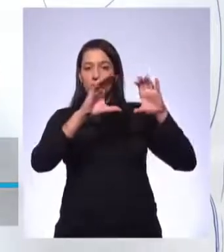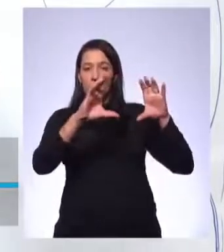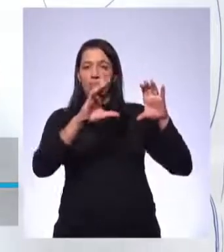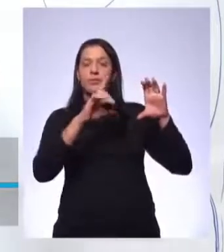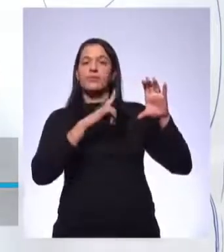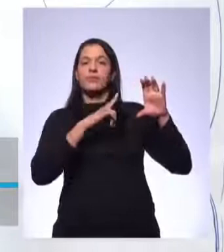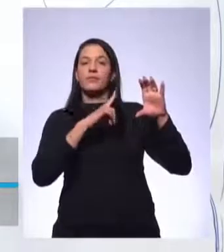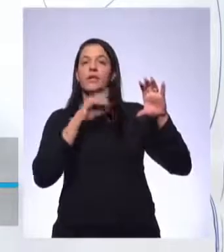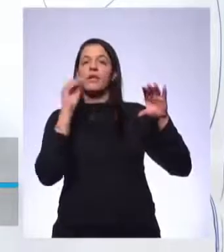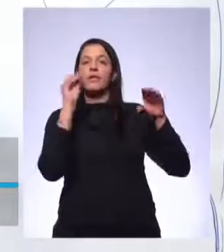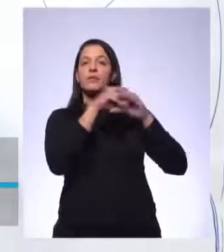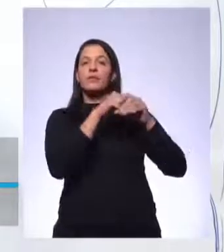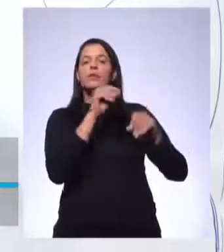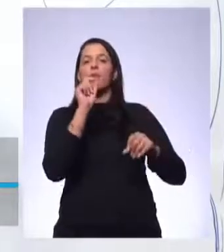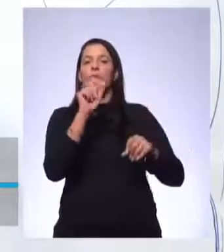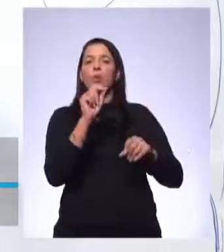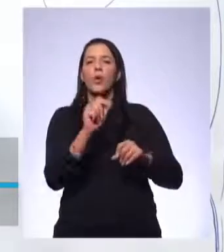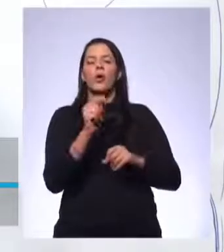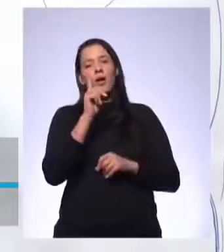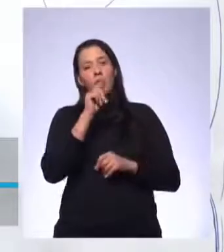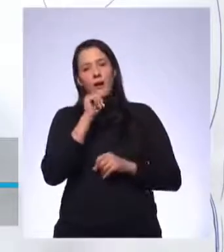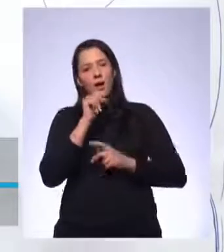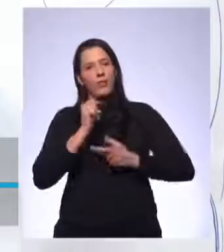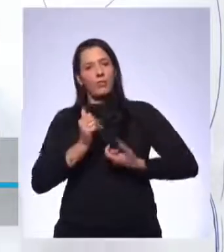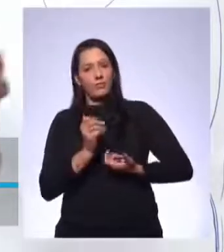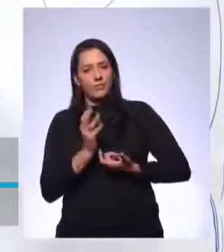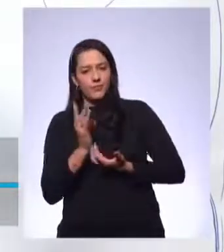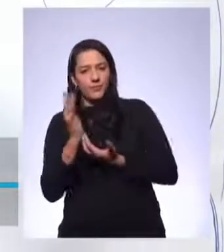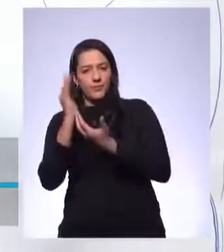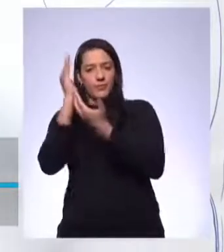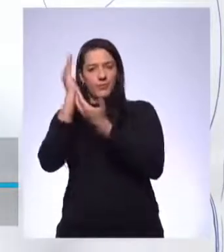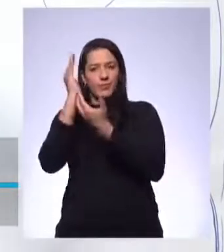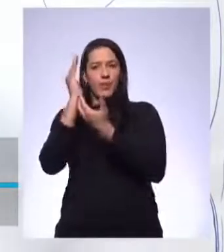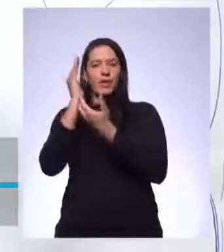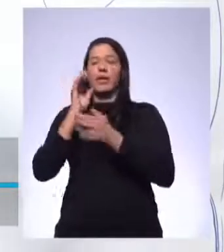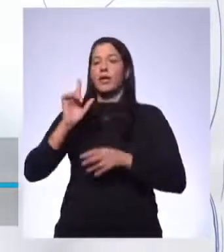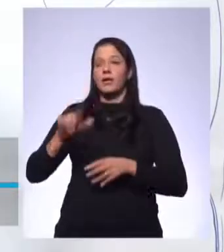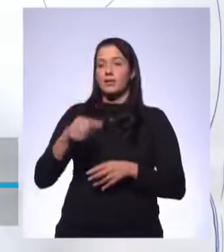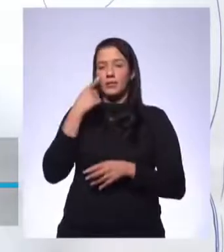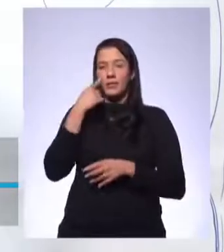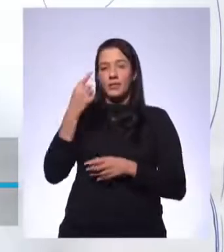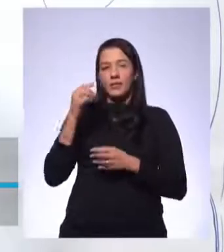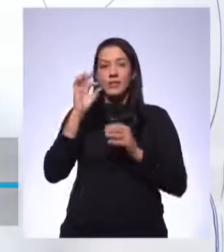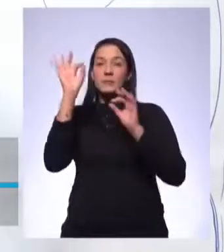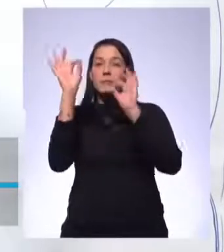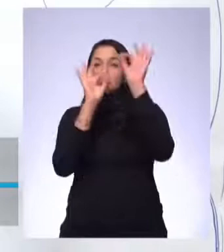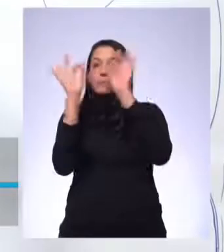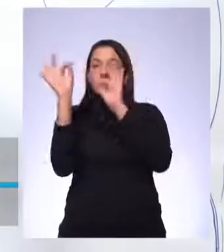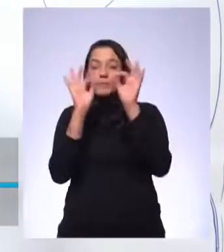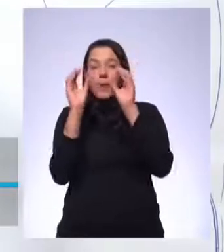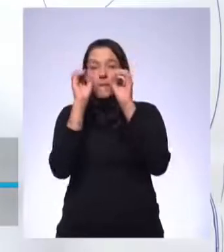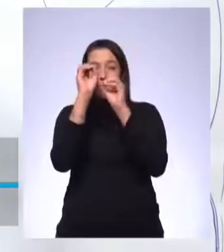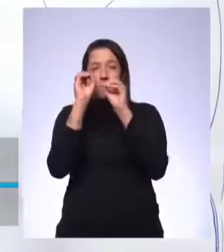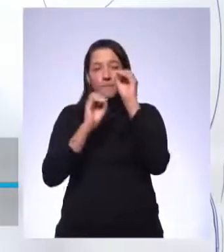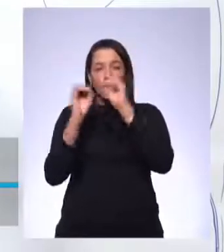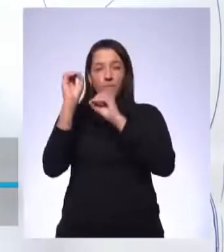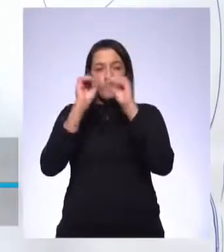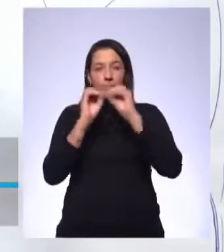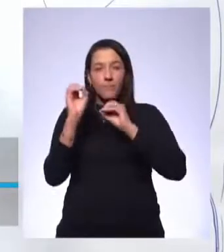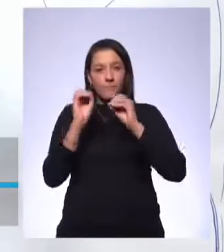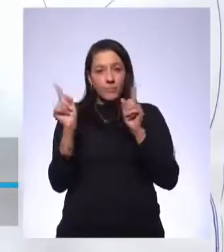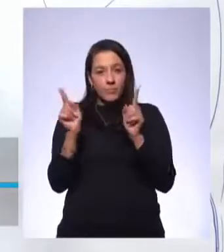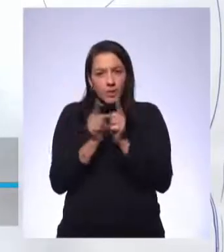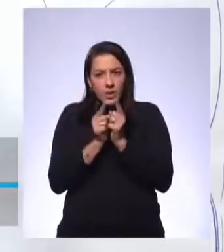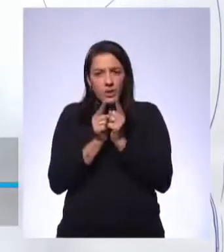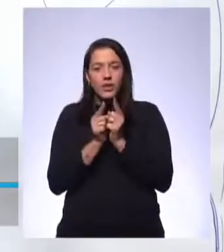evaporada. Mas da nuvem, a gente não ouve falar isso, que as gotículas são pequenininhas, aí, num determinado momento em